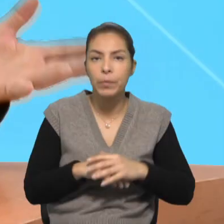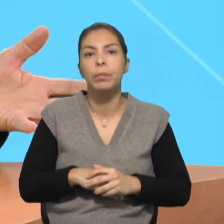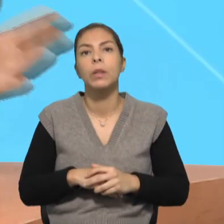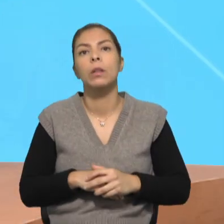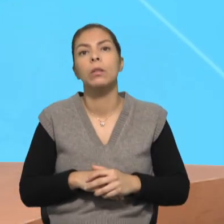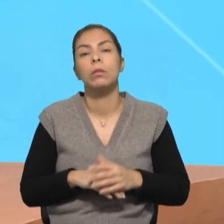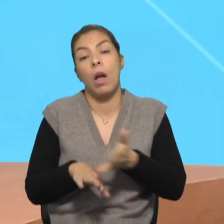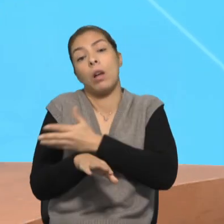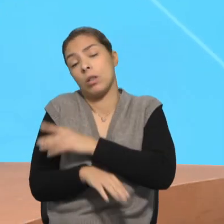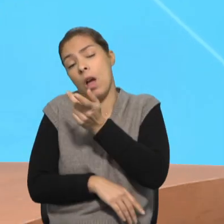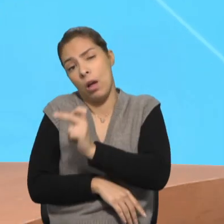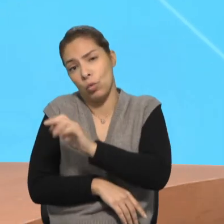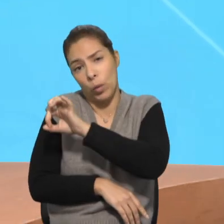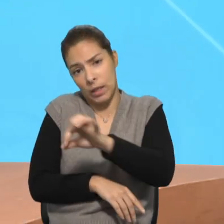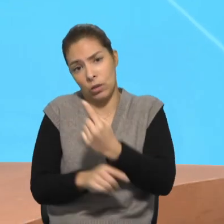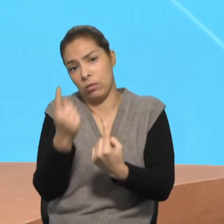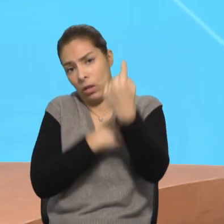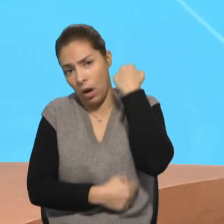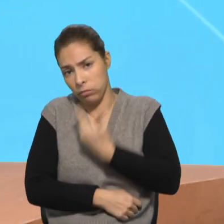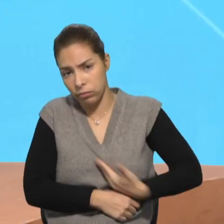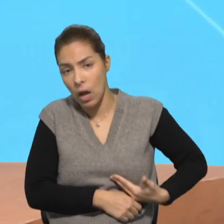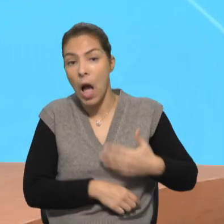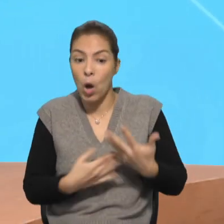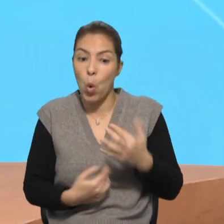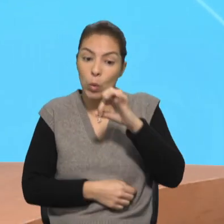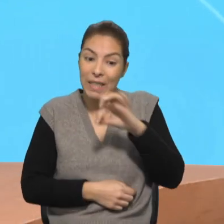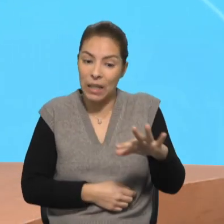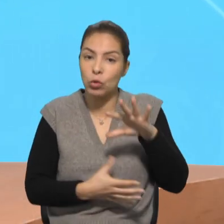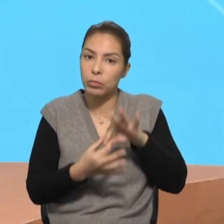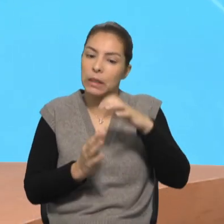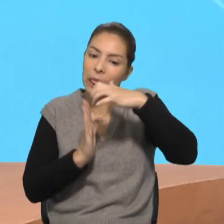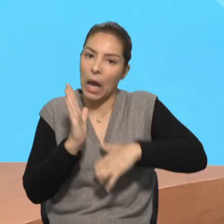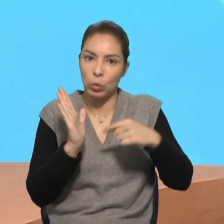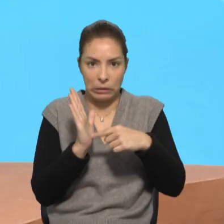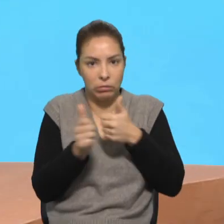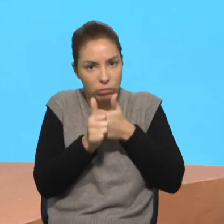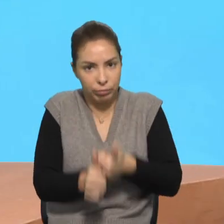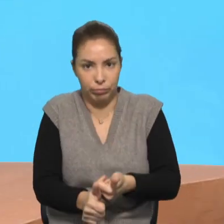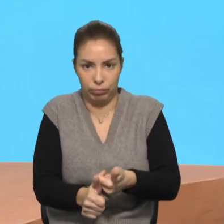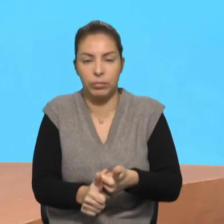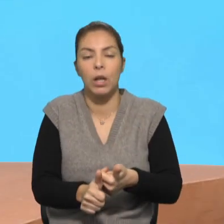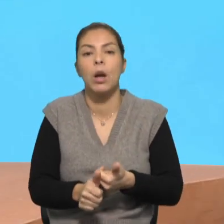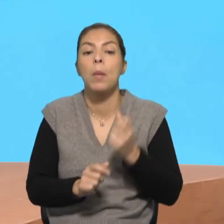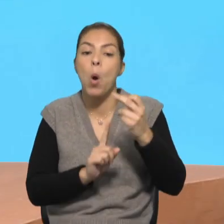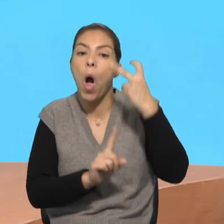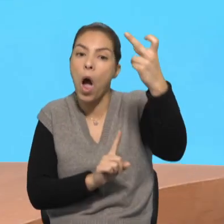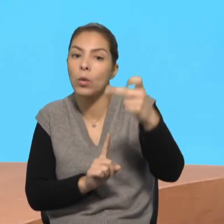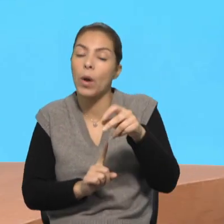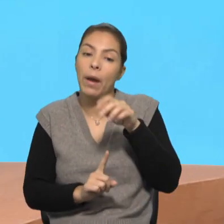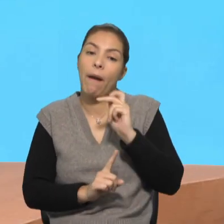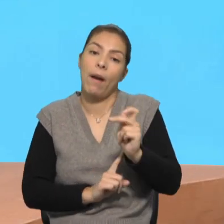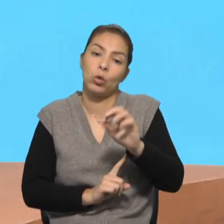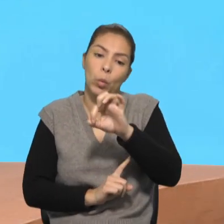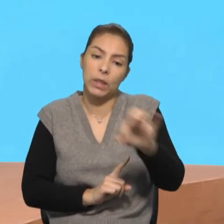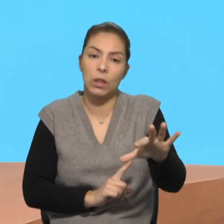foram os 800 anos. Este ano são os 800 anos deste cântico, deste poema, e o próximo ano serão os 800 anos da morte de